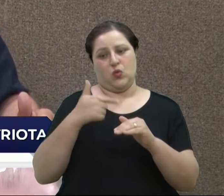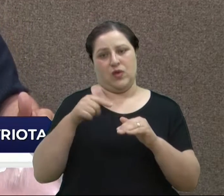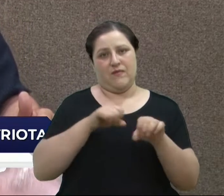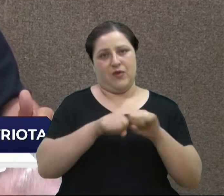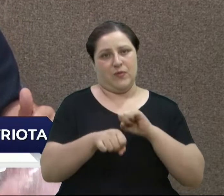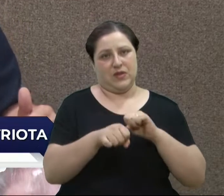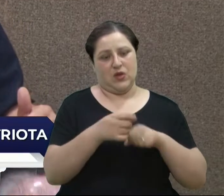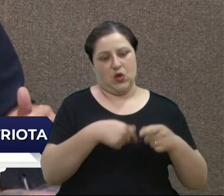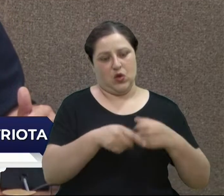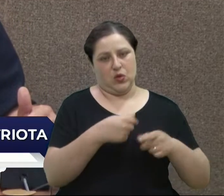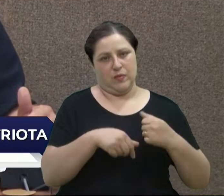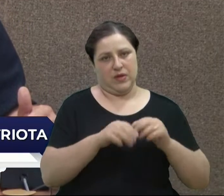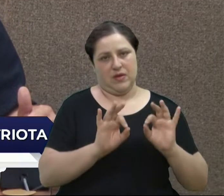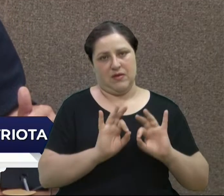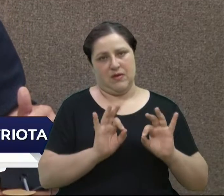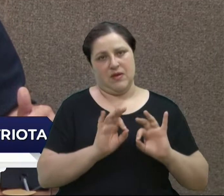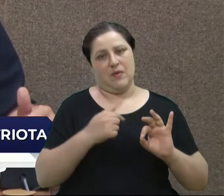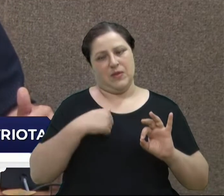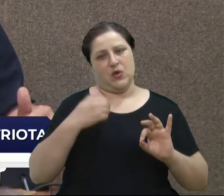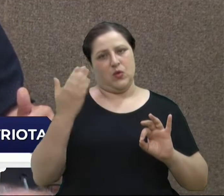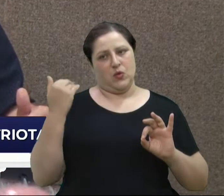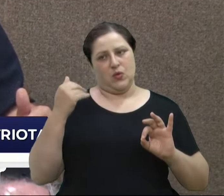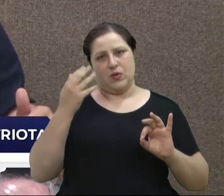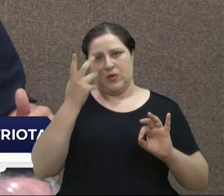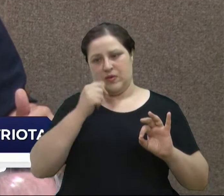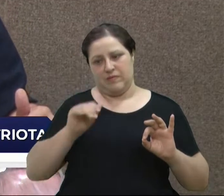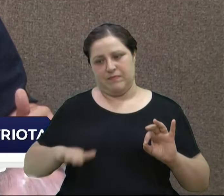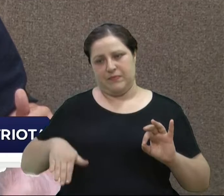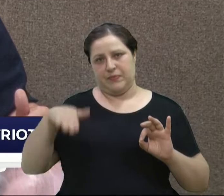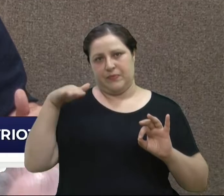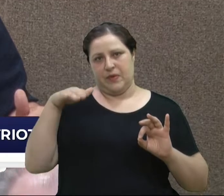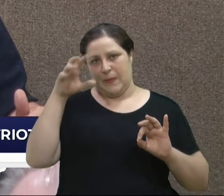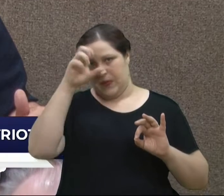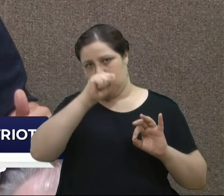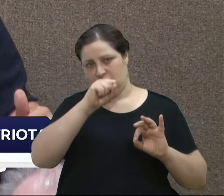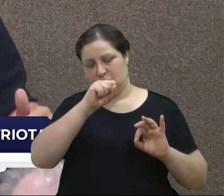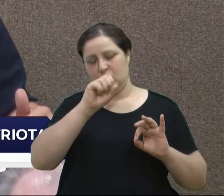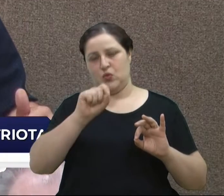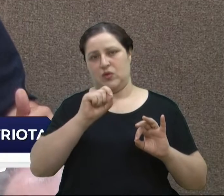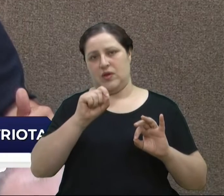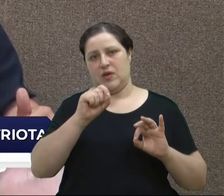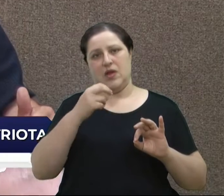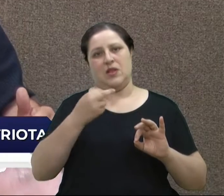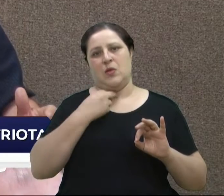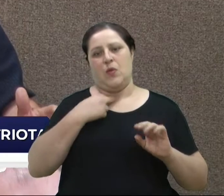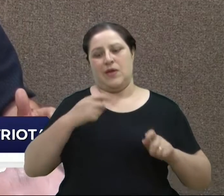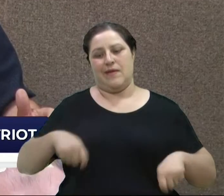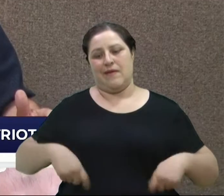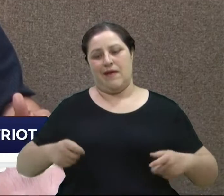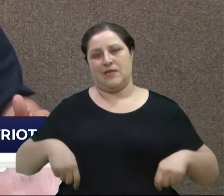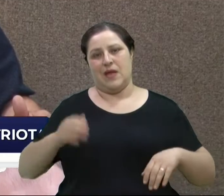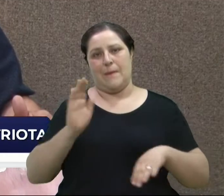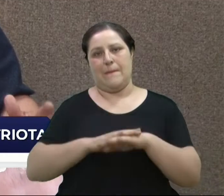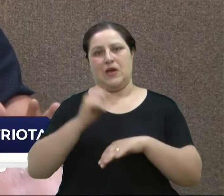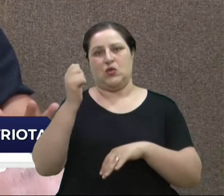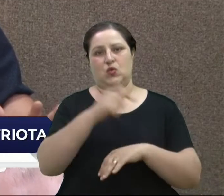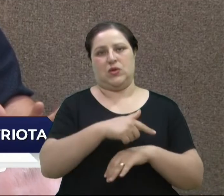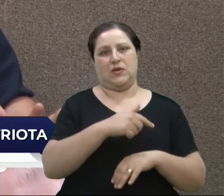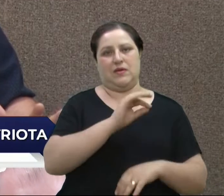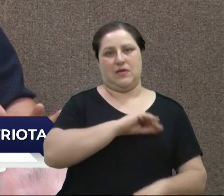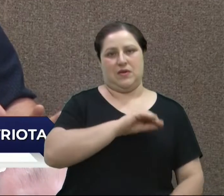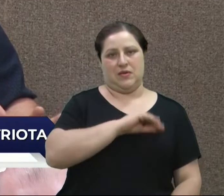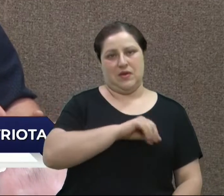né? Mas a gente nunca deve gastar mais do que ganha. Isso é uma coisa que eu aprendi com a vida e por isso que eu não